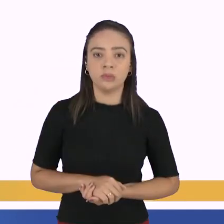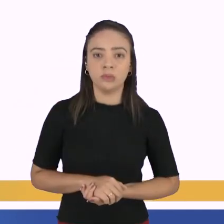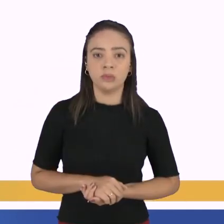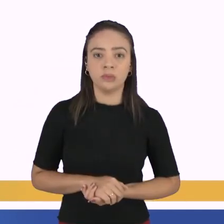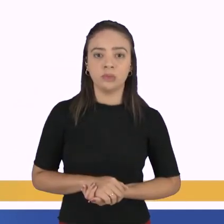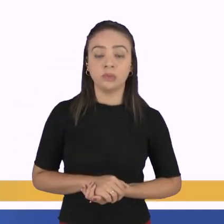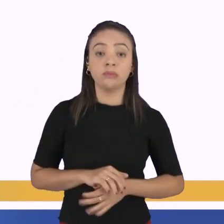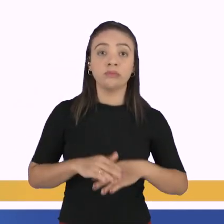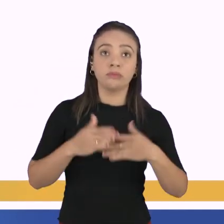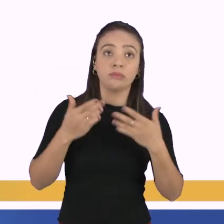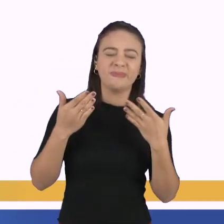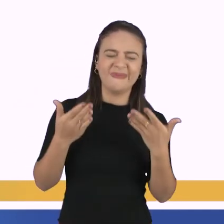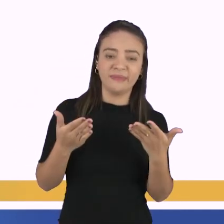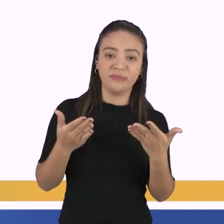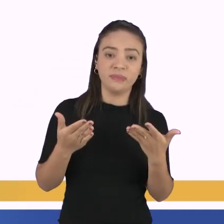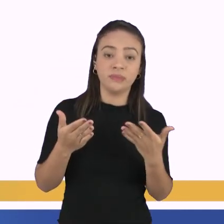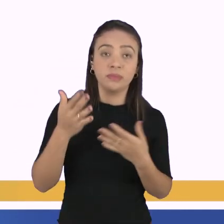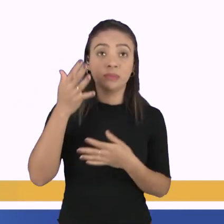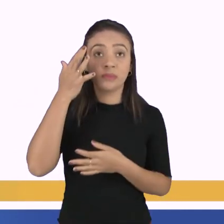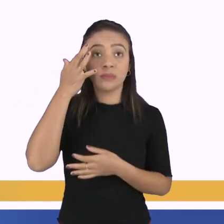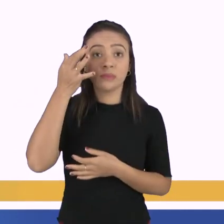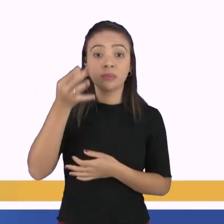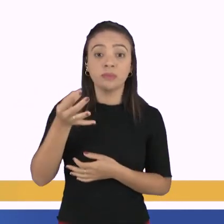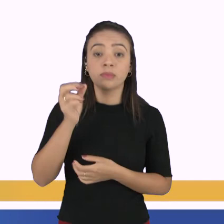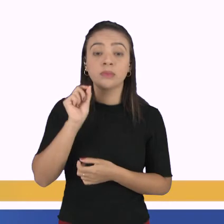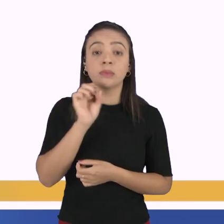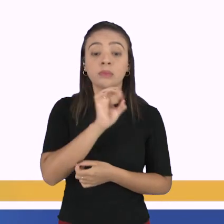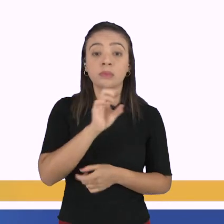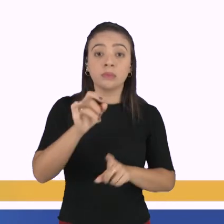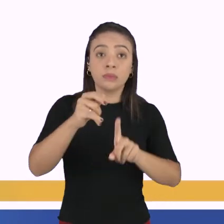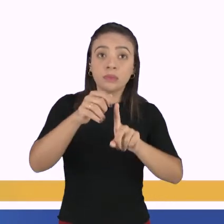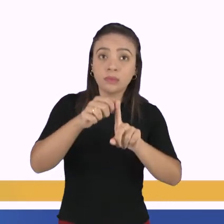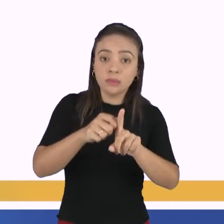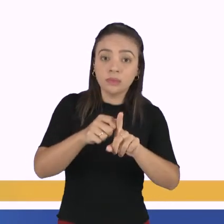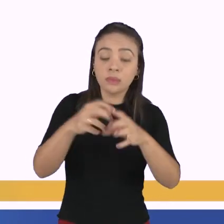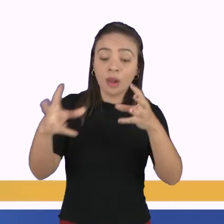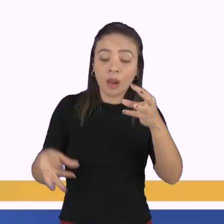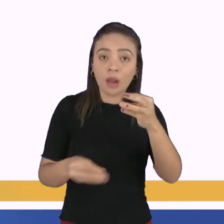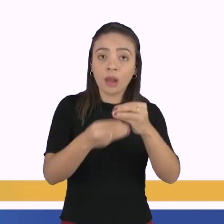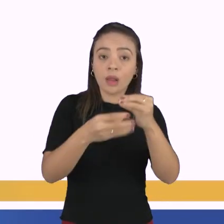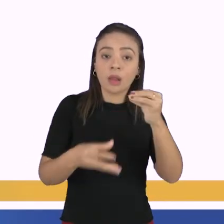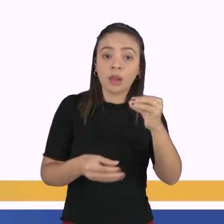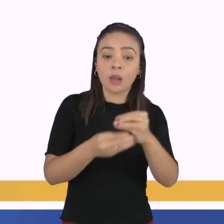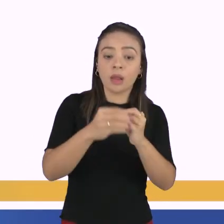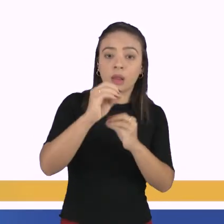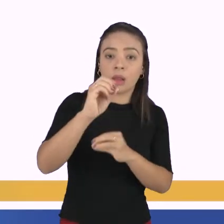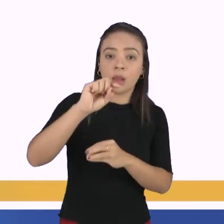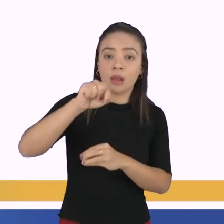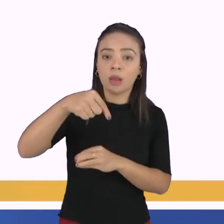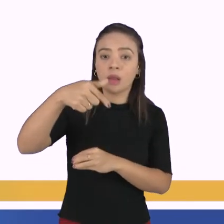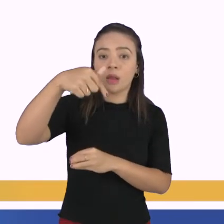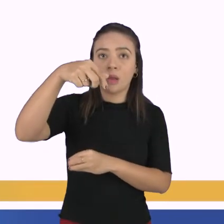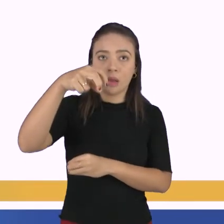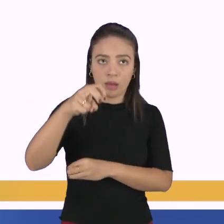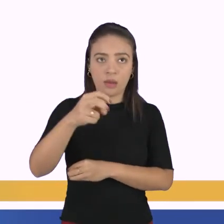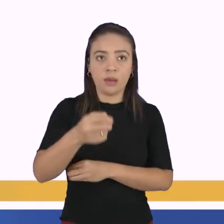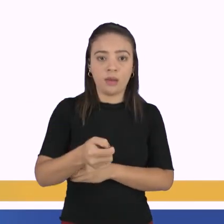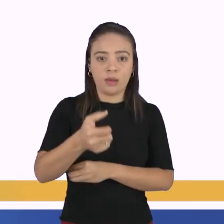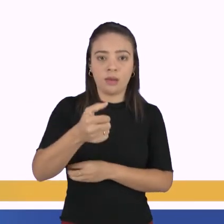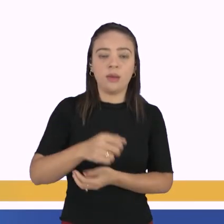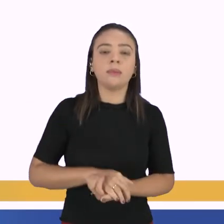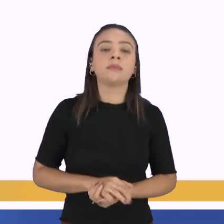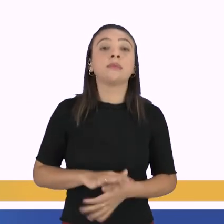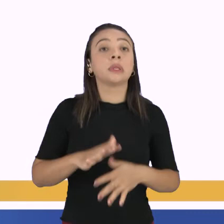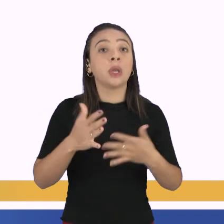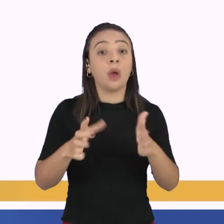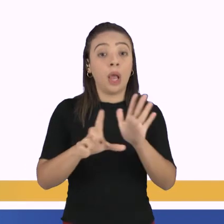0,75. Né? Portanto, isso quer dizer que a cada mês ele adiciona aí 75 centavos no cofre. Então, gente,